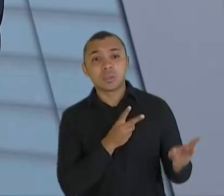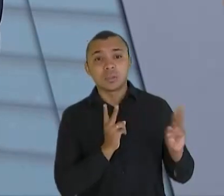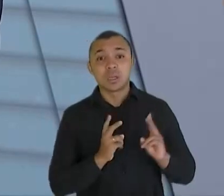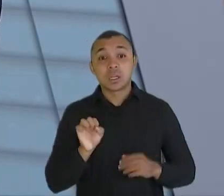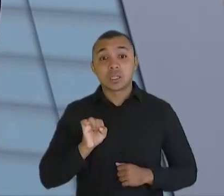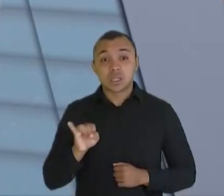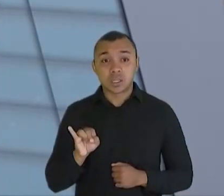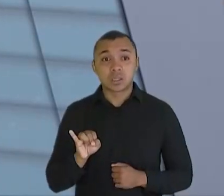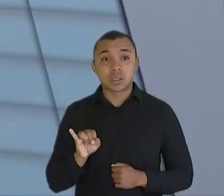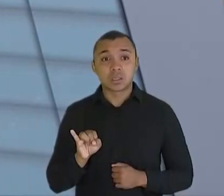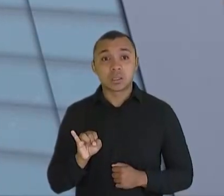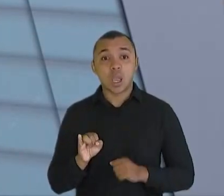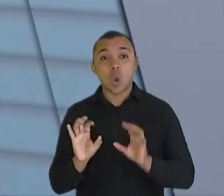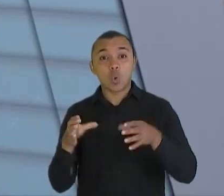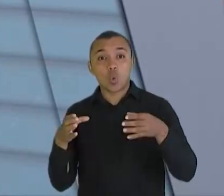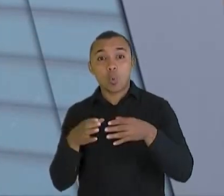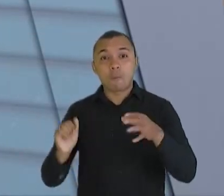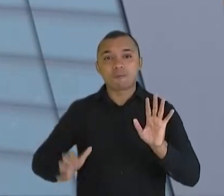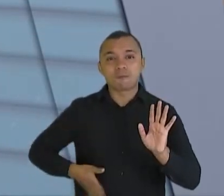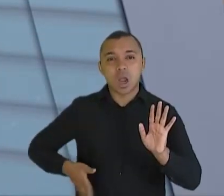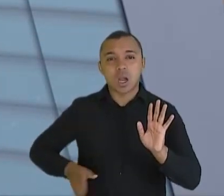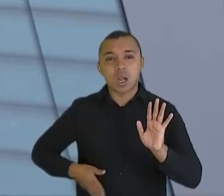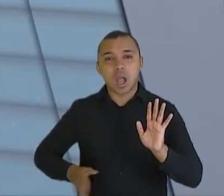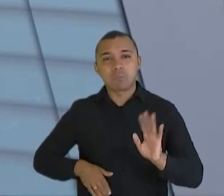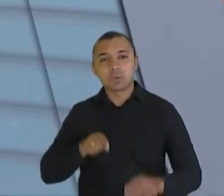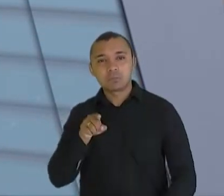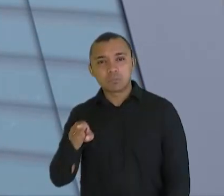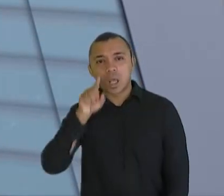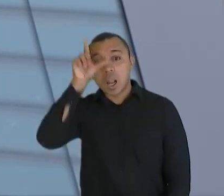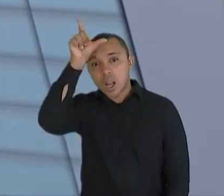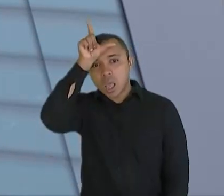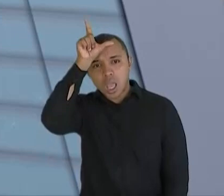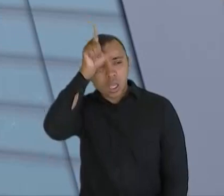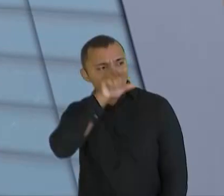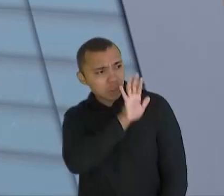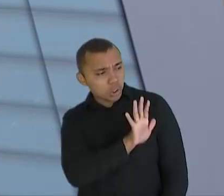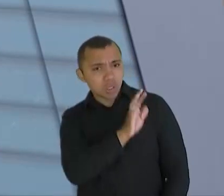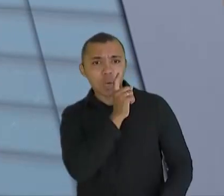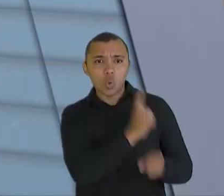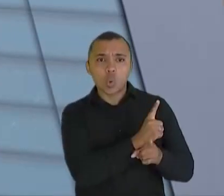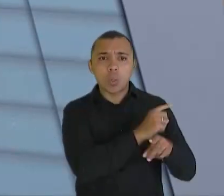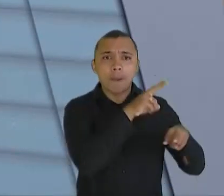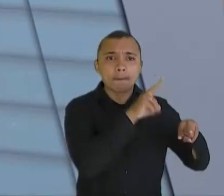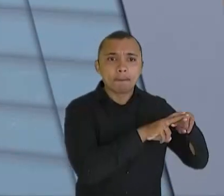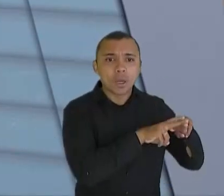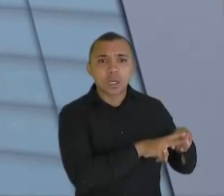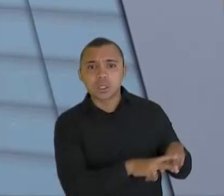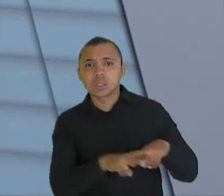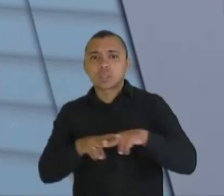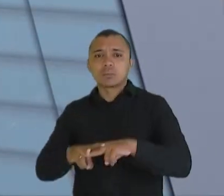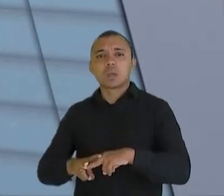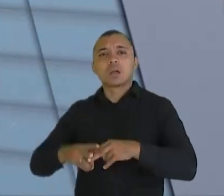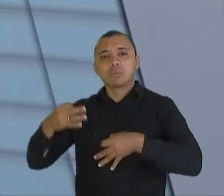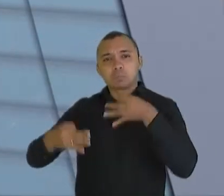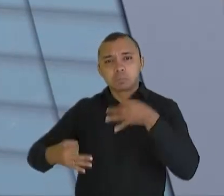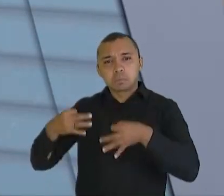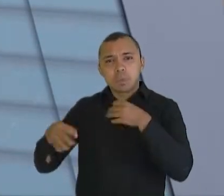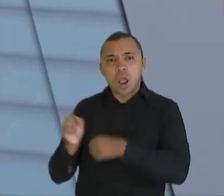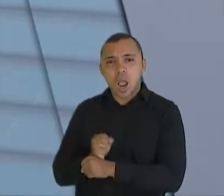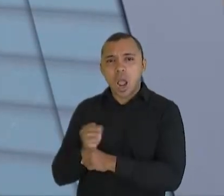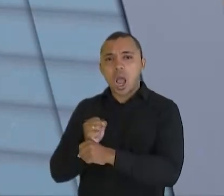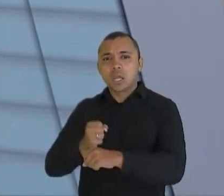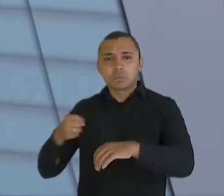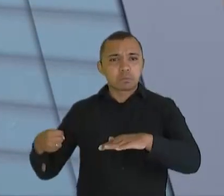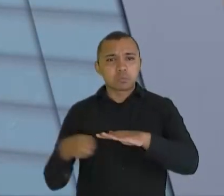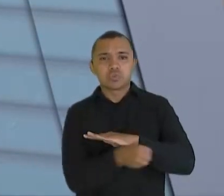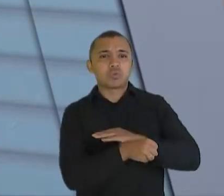tira o cabeça de uma organização criminosa, você o identifica, você prende, você leva para a justiça, você o condena e você bota no